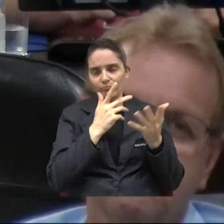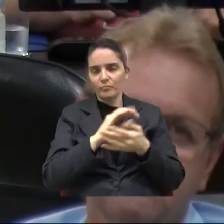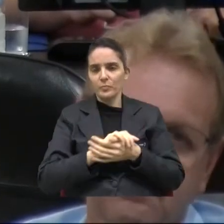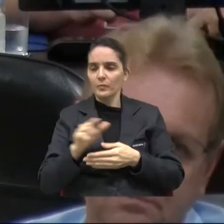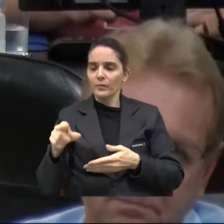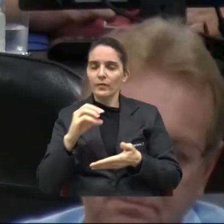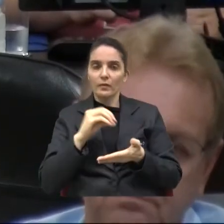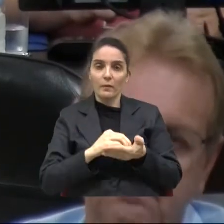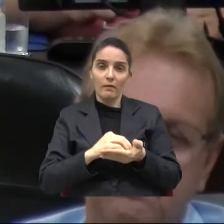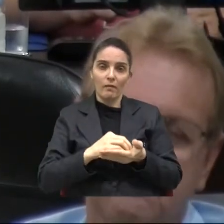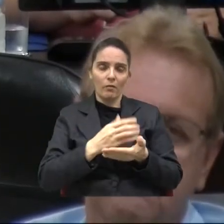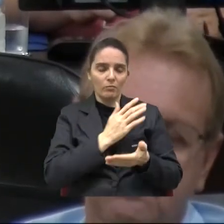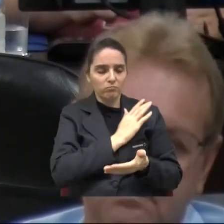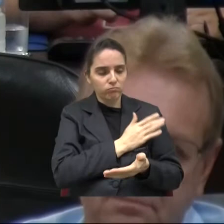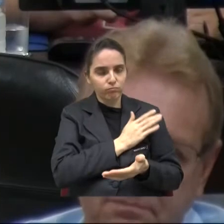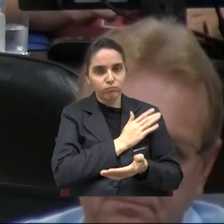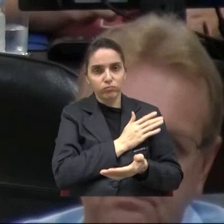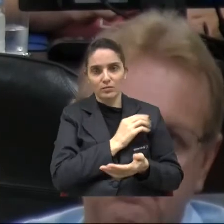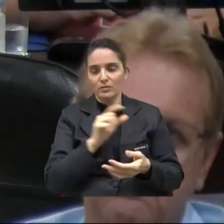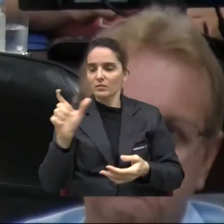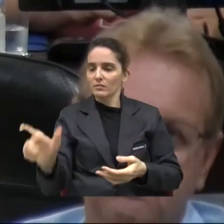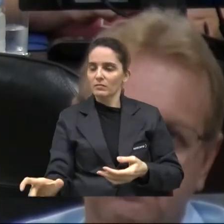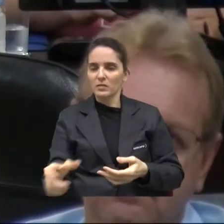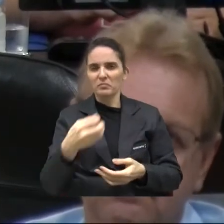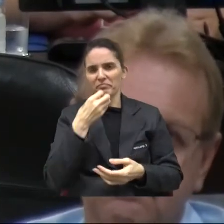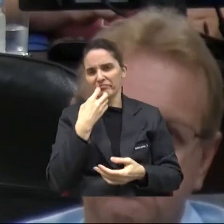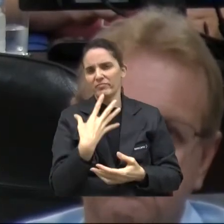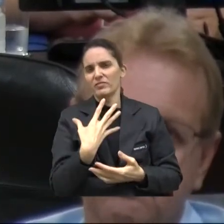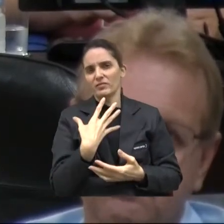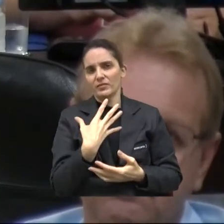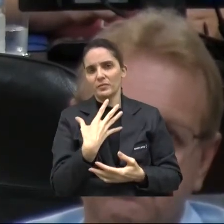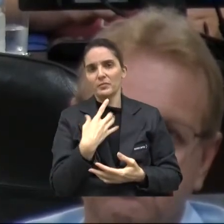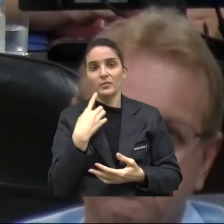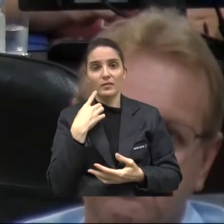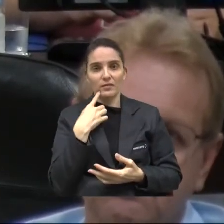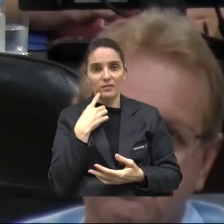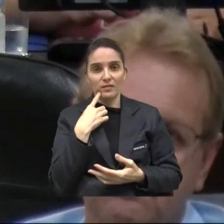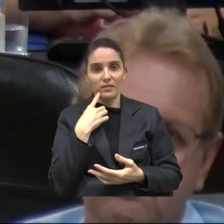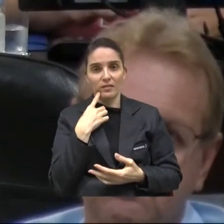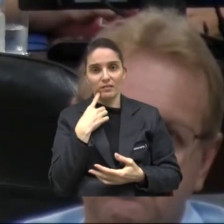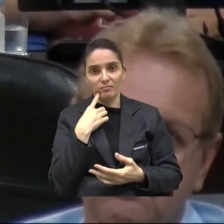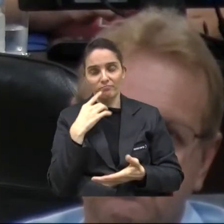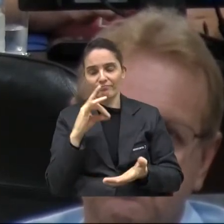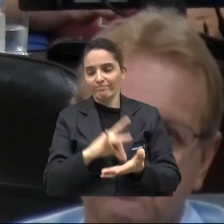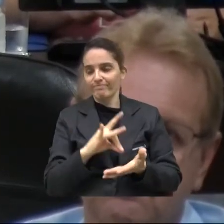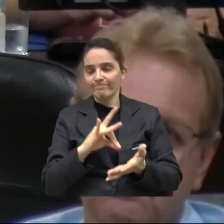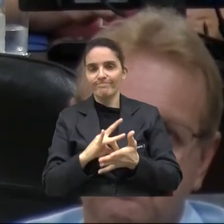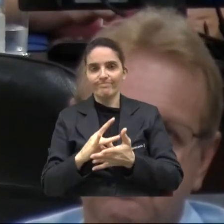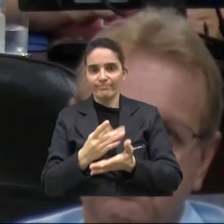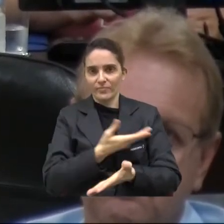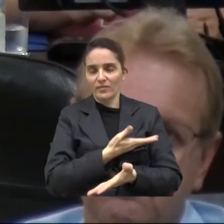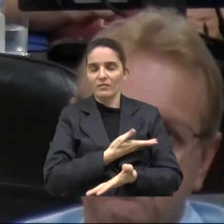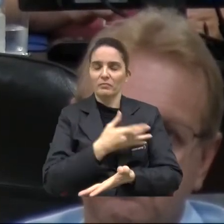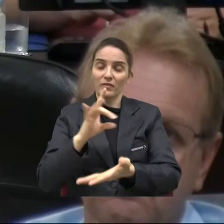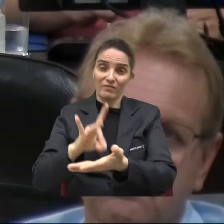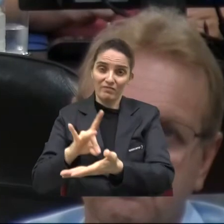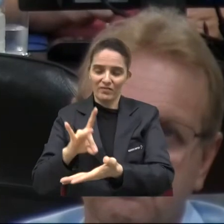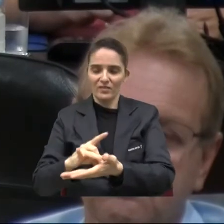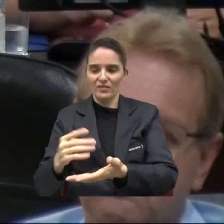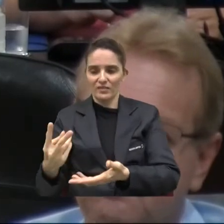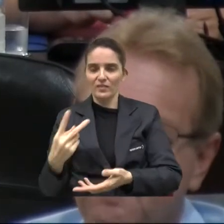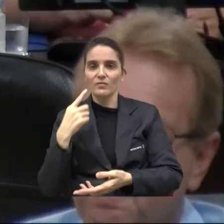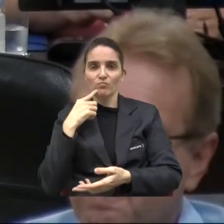marcado nos nossos corações a pessoa que ele era. E realmente o Cleito era unha e carne com ele, realmente era, viu, Cleito? Isso